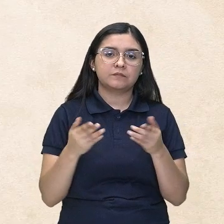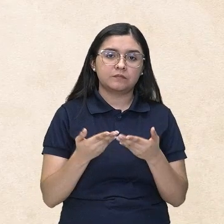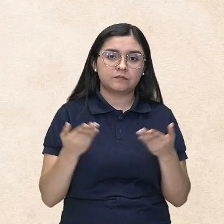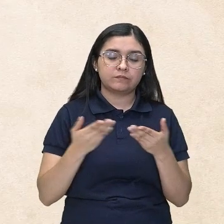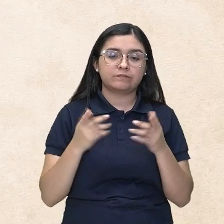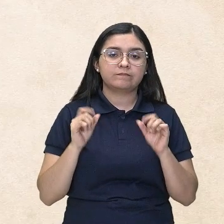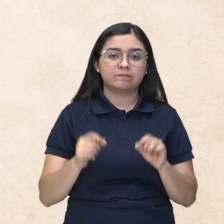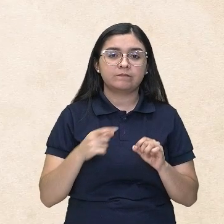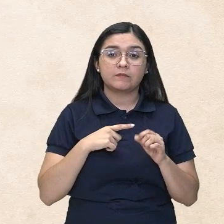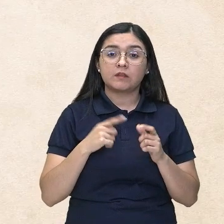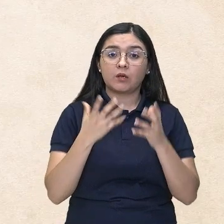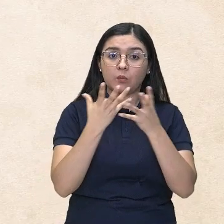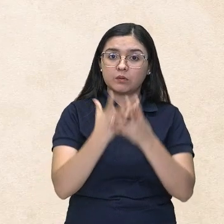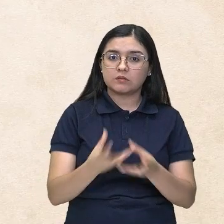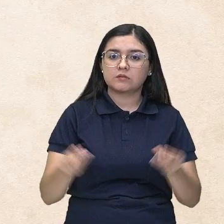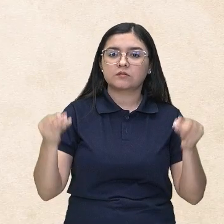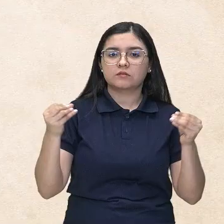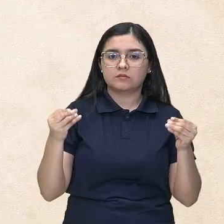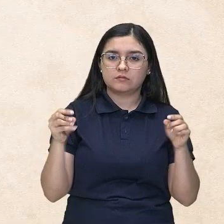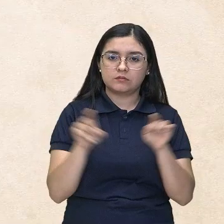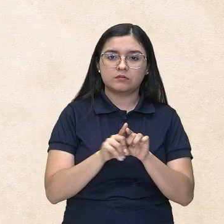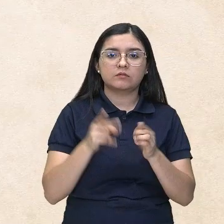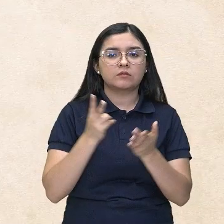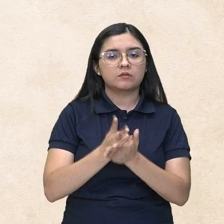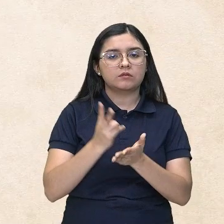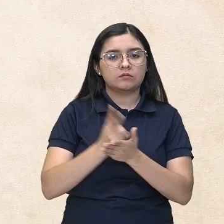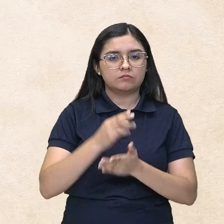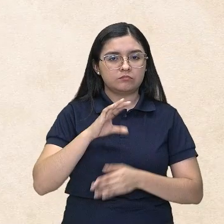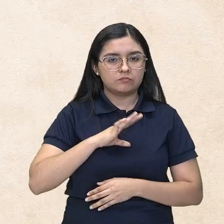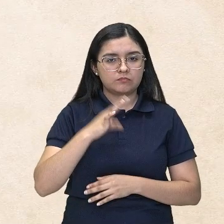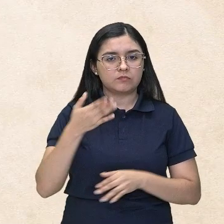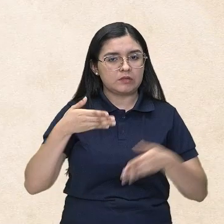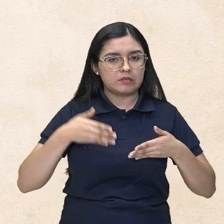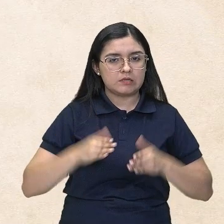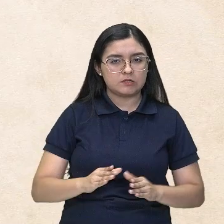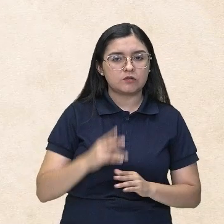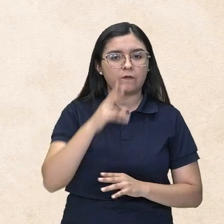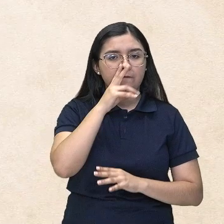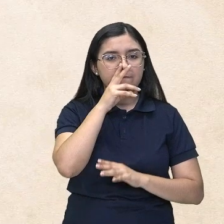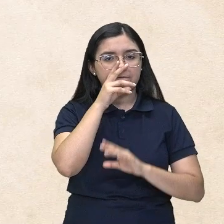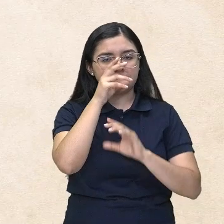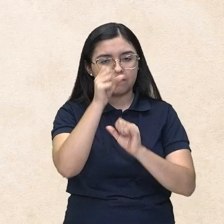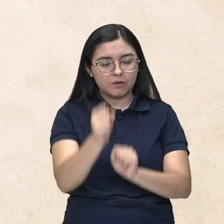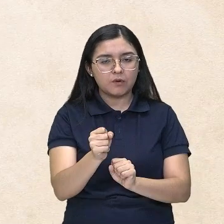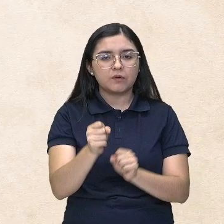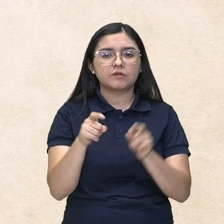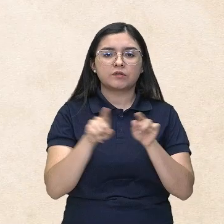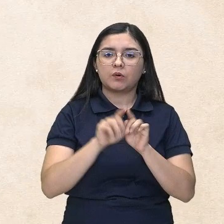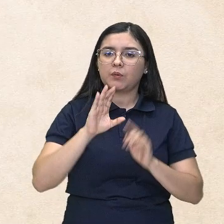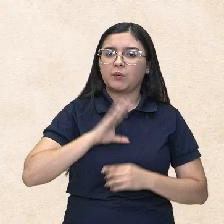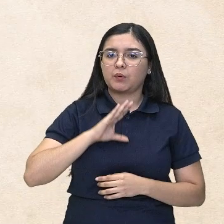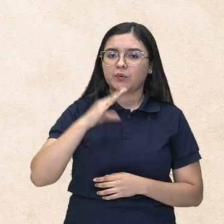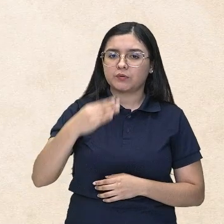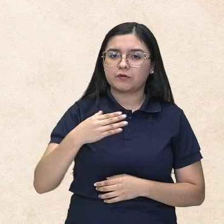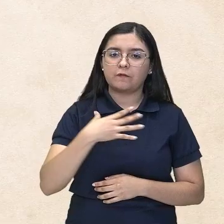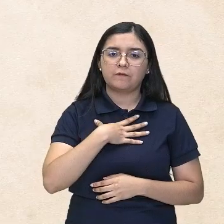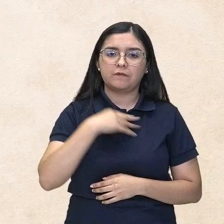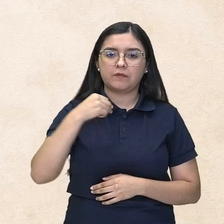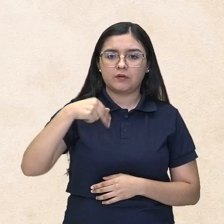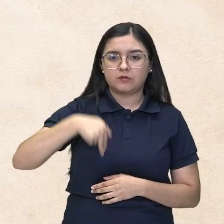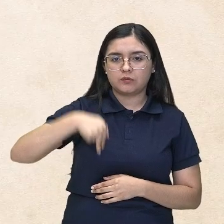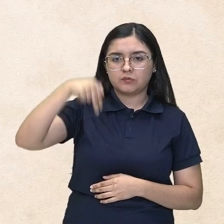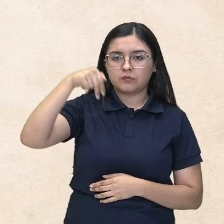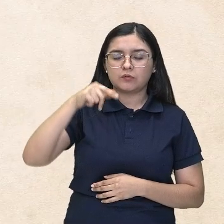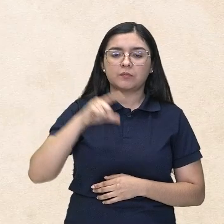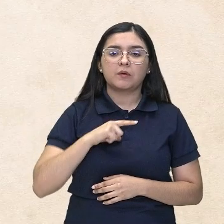extinta. Por fado inconstante, guerreiros nasci, sou bravo, sou forte, sou filho do norte, meu